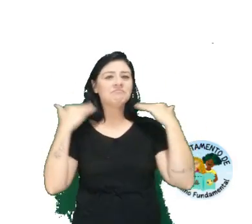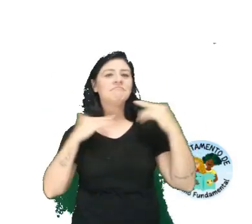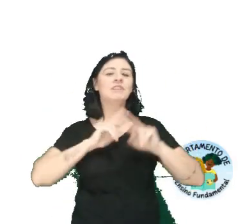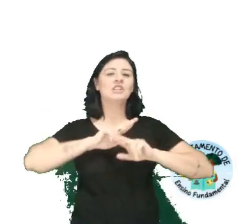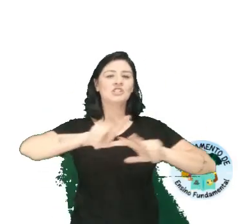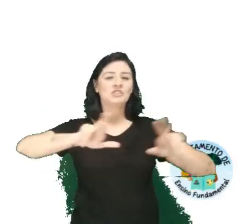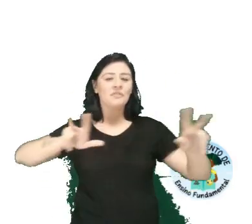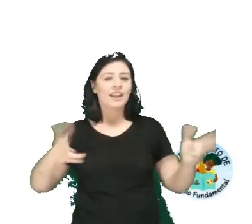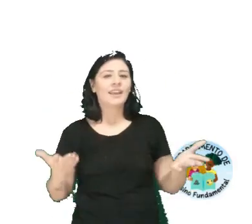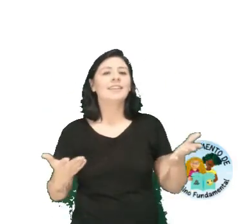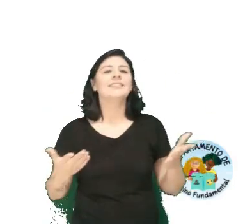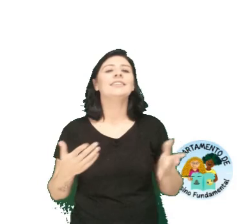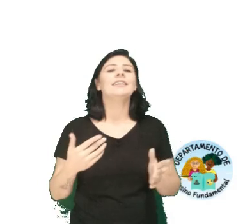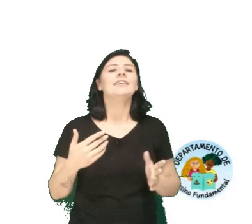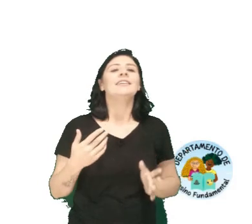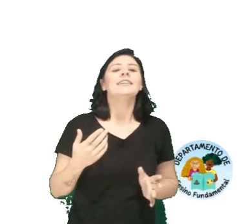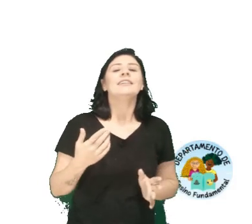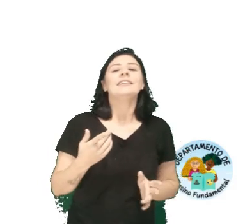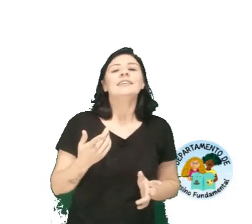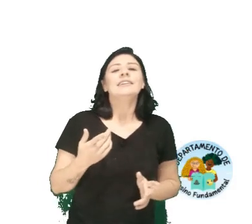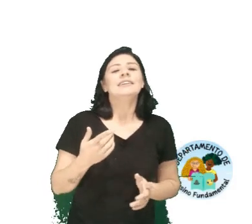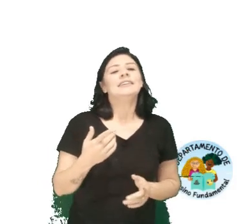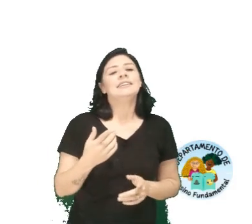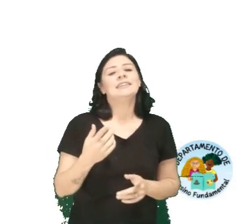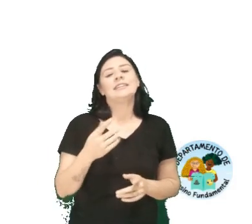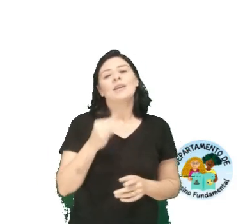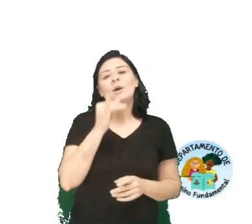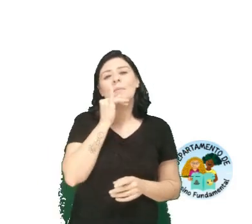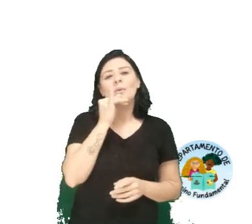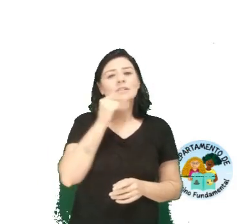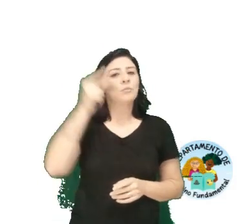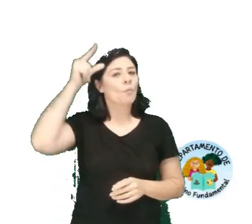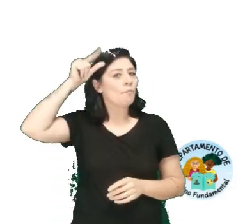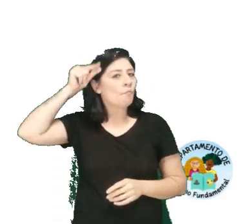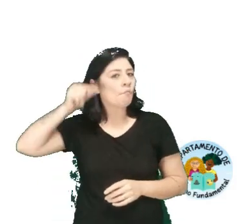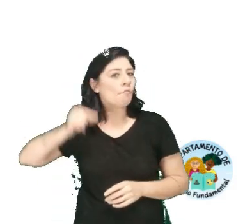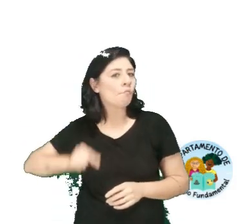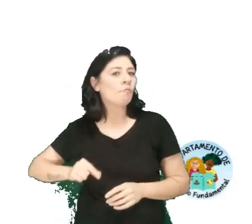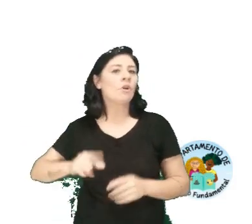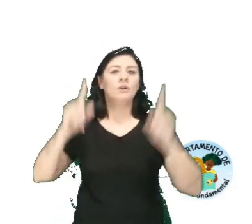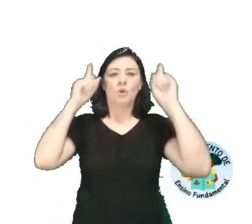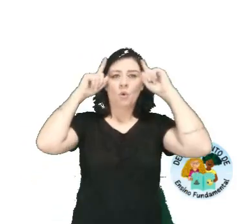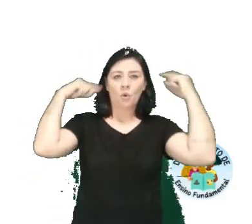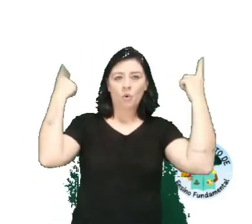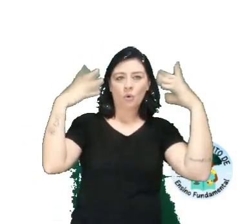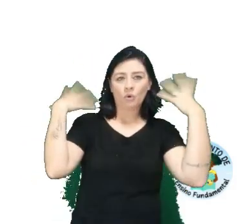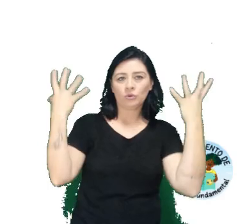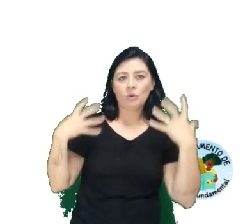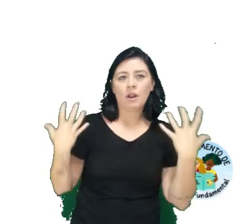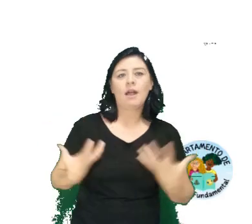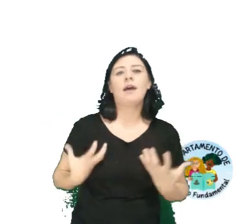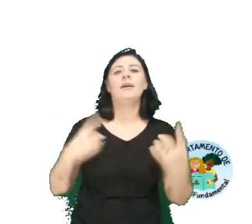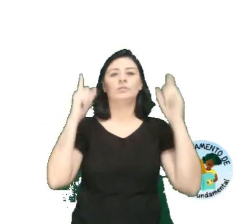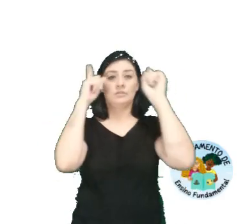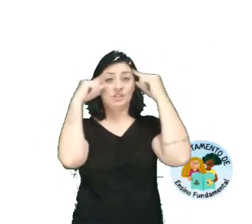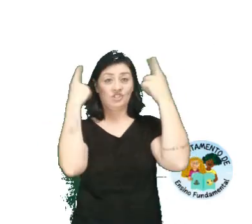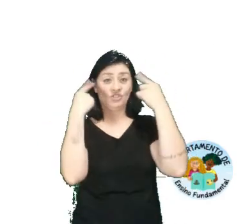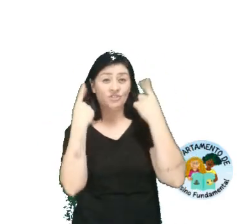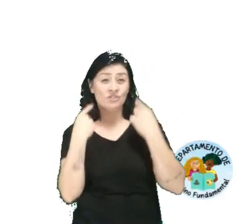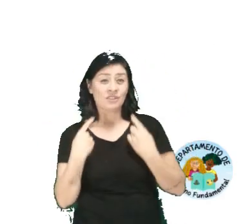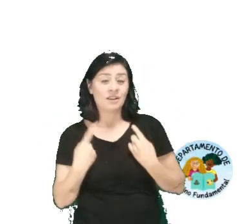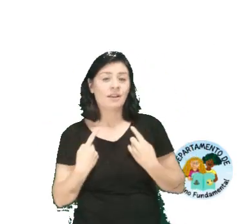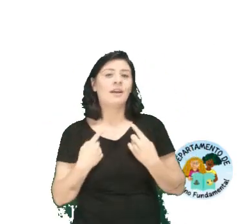as linhas, então o cabelo que é a linha reta, o cabelo ondulado, o cabelo cacheado,